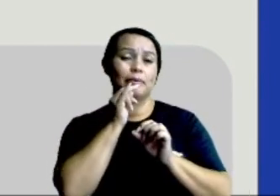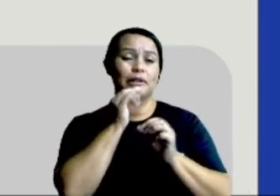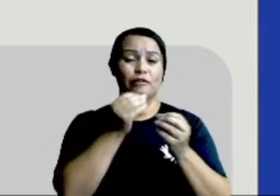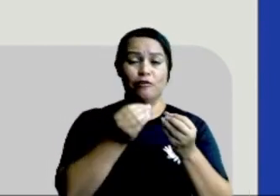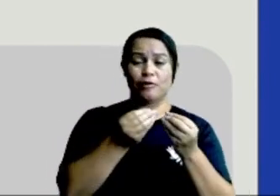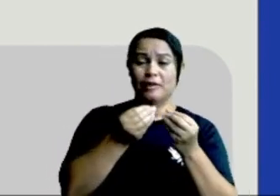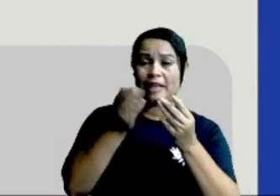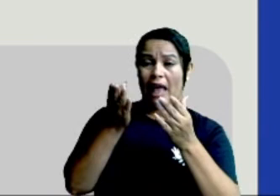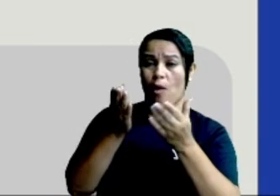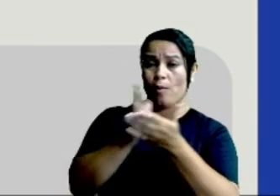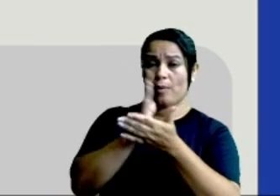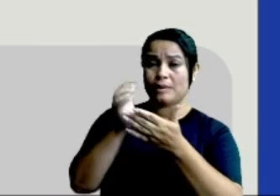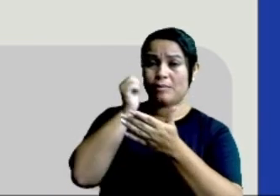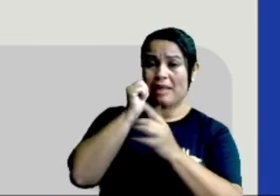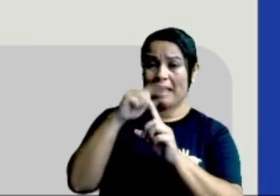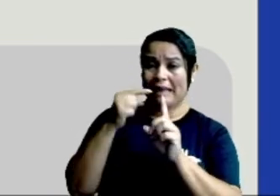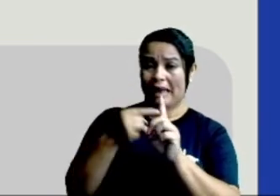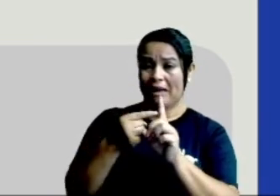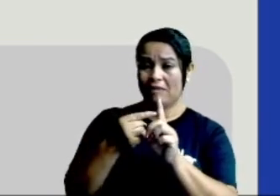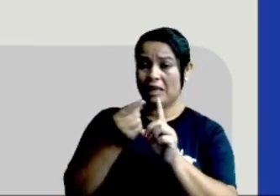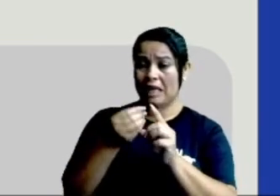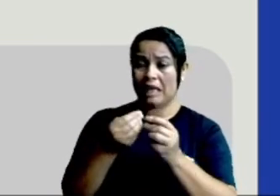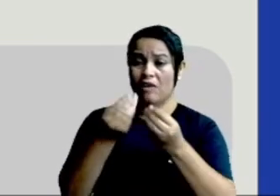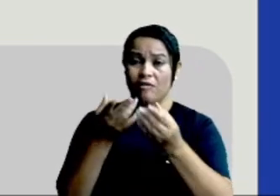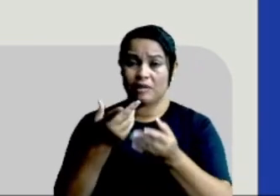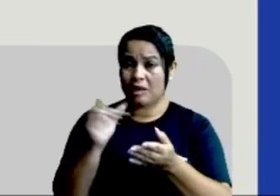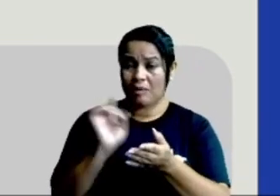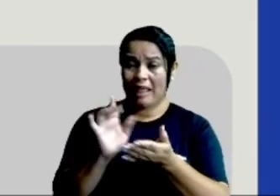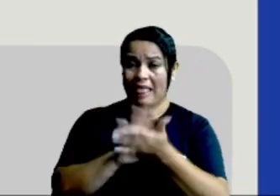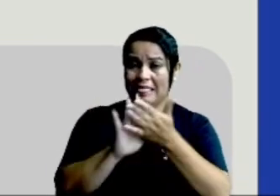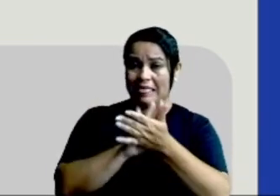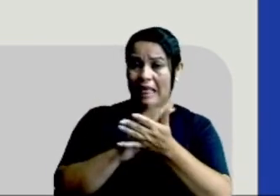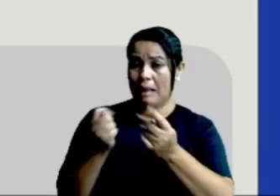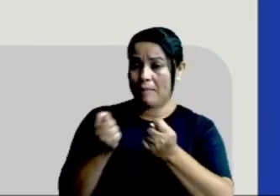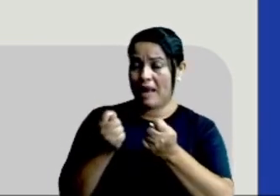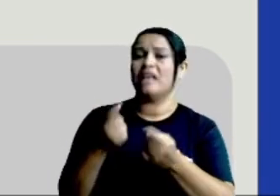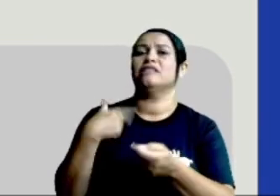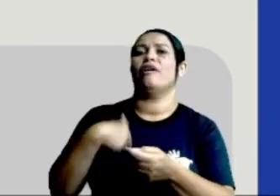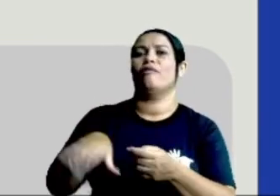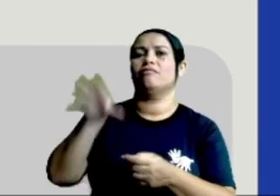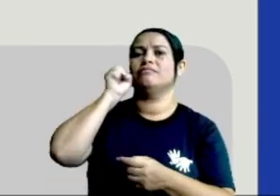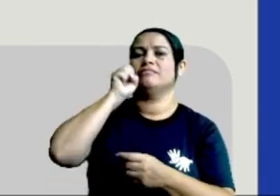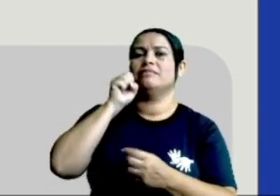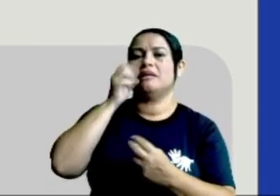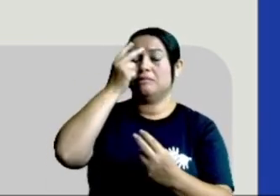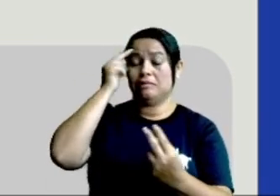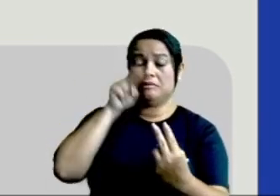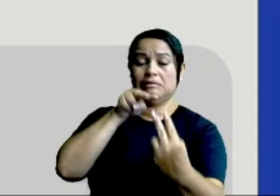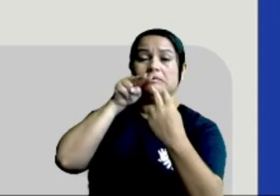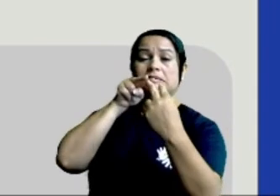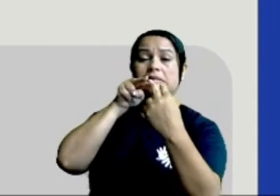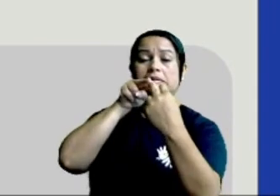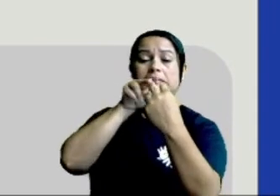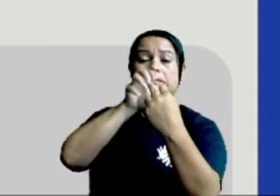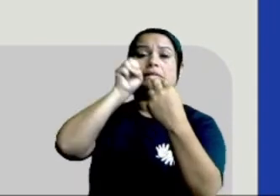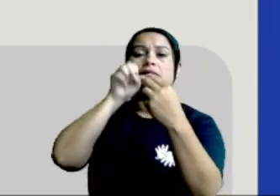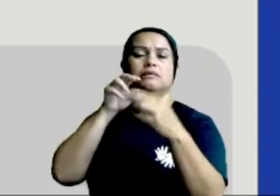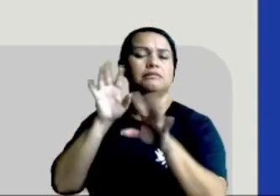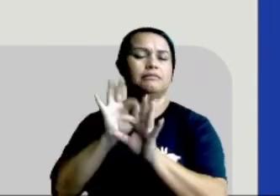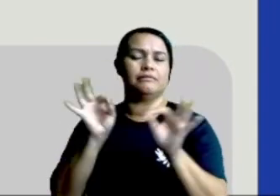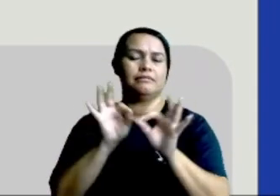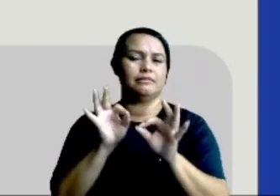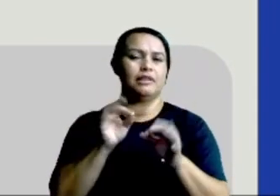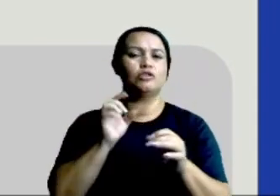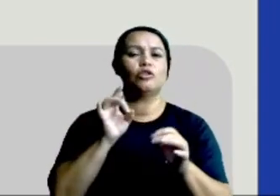coisa, vai pegar tersol, se você olhar para alguém, vai pegar. Não, mas você deve ter cuidado, claro, com a higiene dos